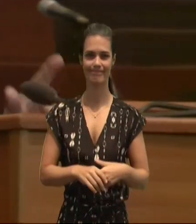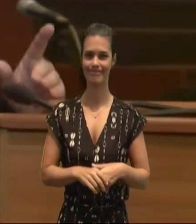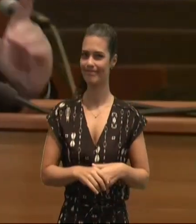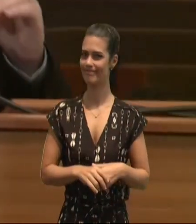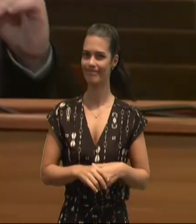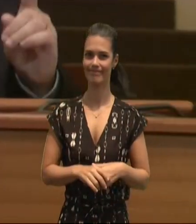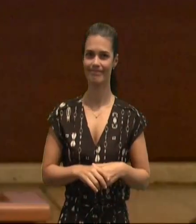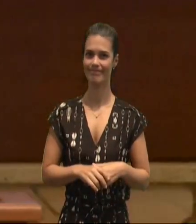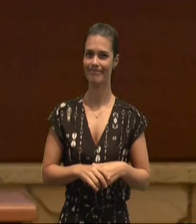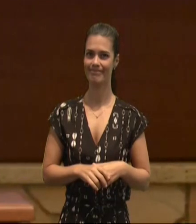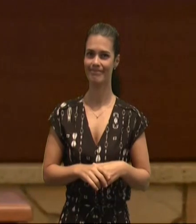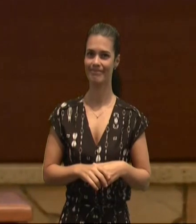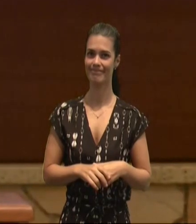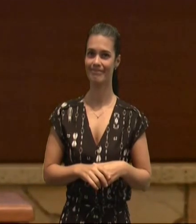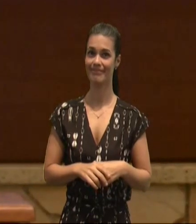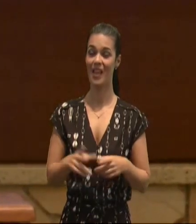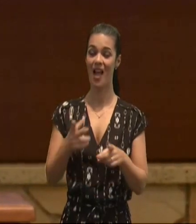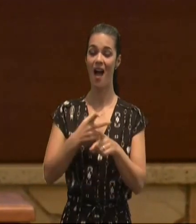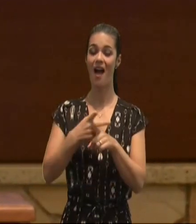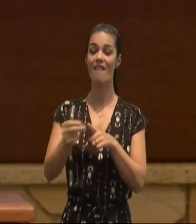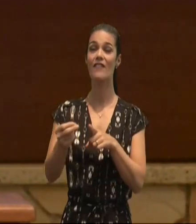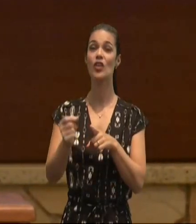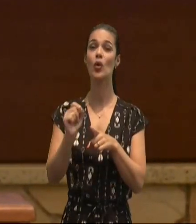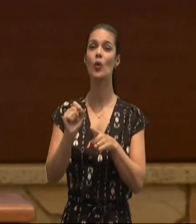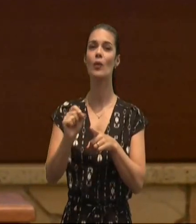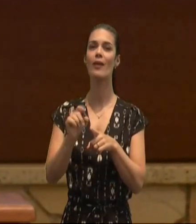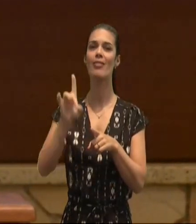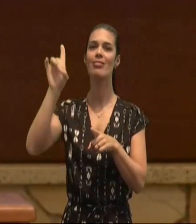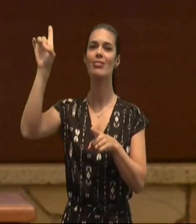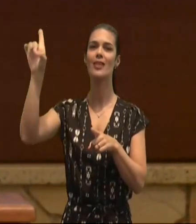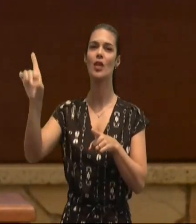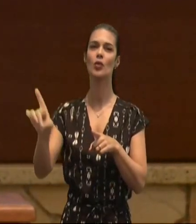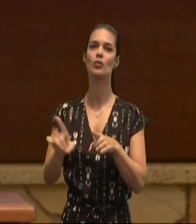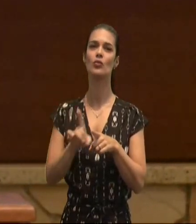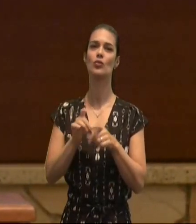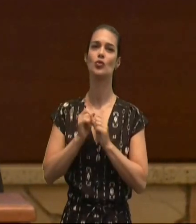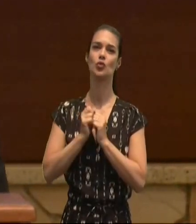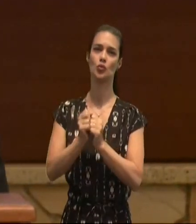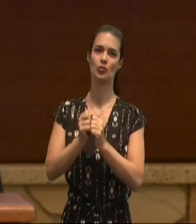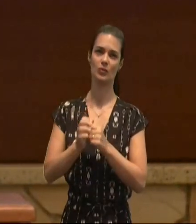A vitória foi trazida pela presença do Senhor entre eles.